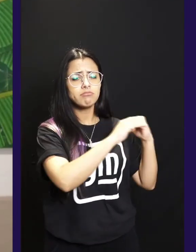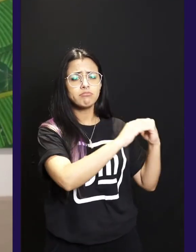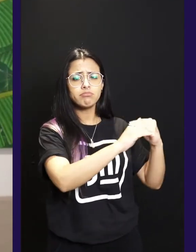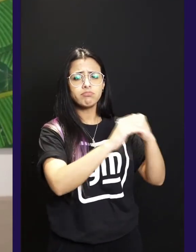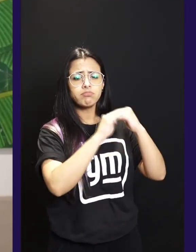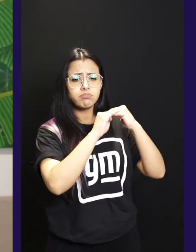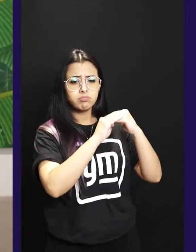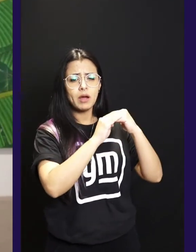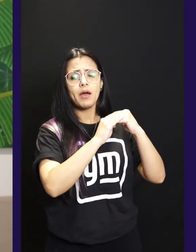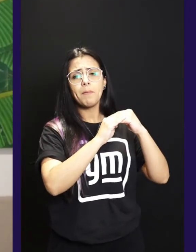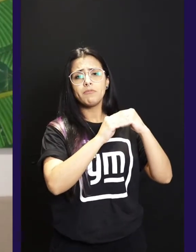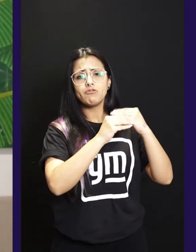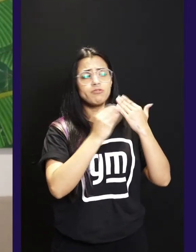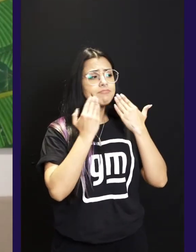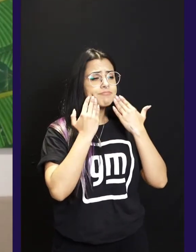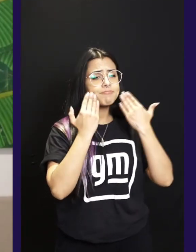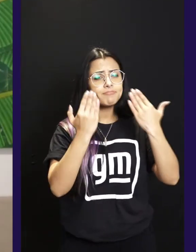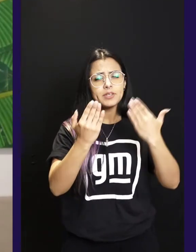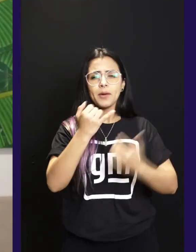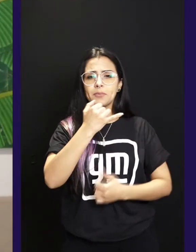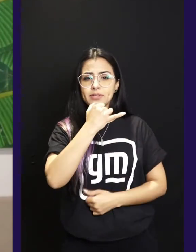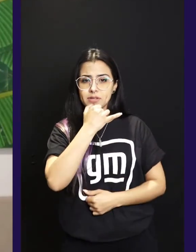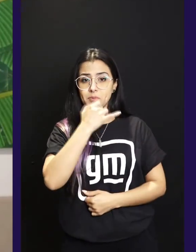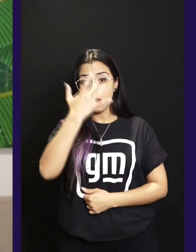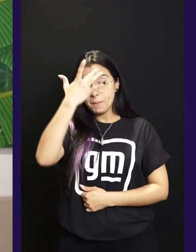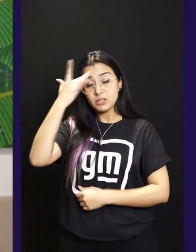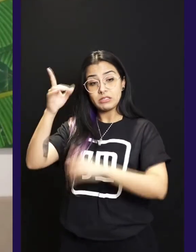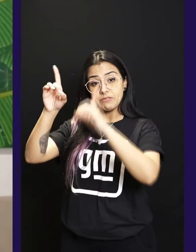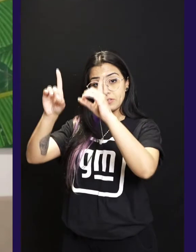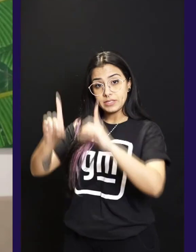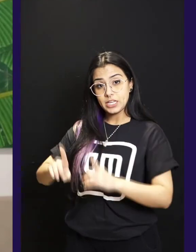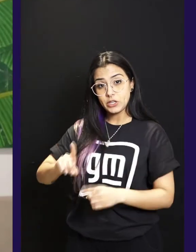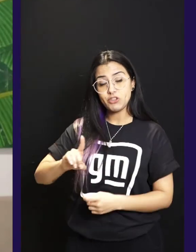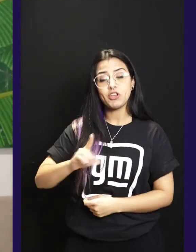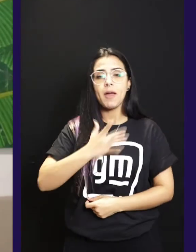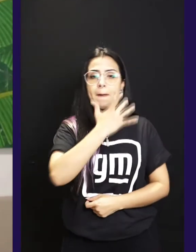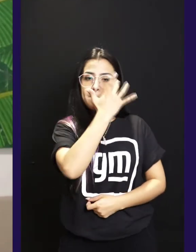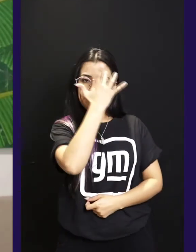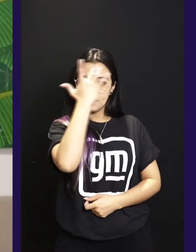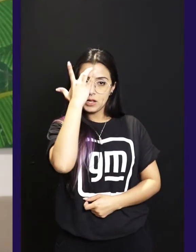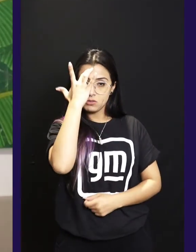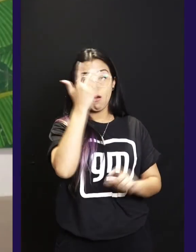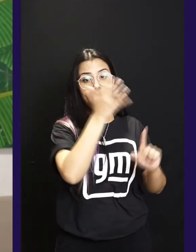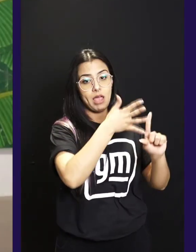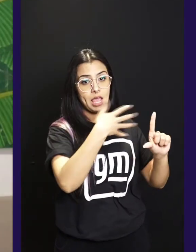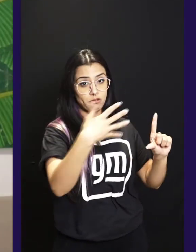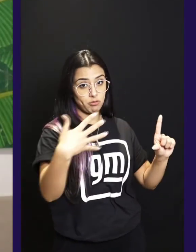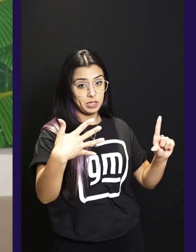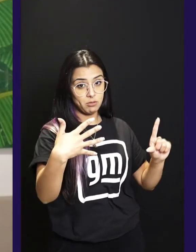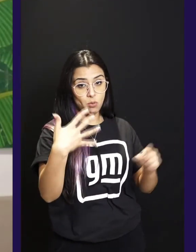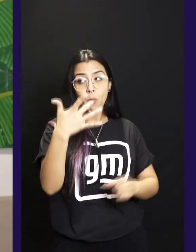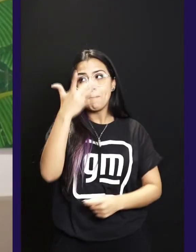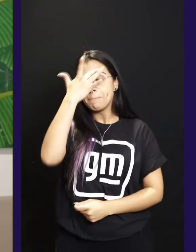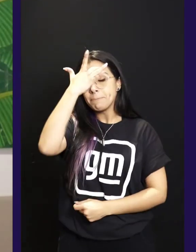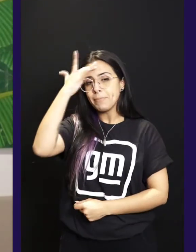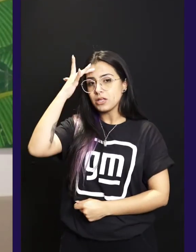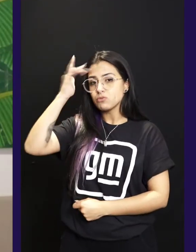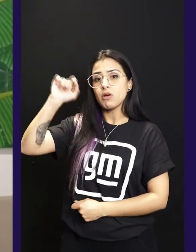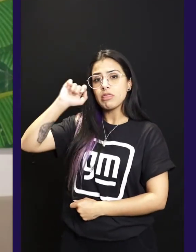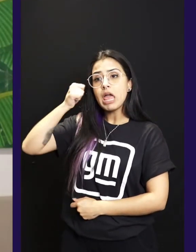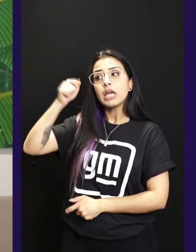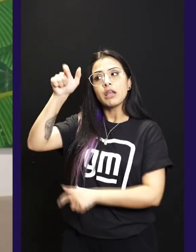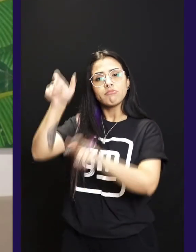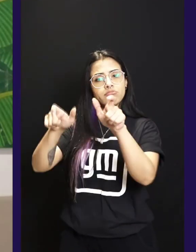pessoas com deficiência, pessoas LGBTs, pessoas negras, a se desenvolverem, não só soft skills, mas também hard